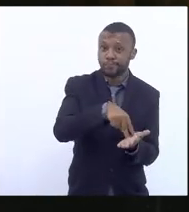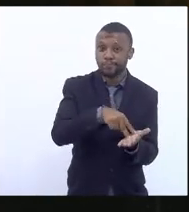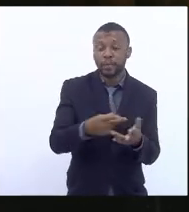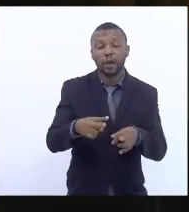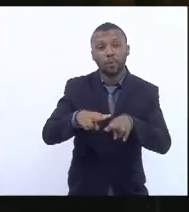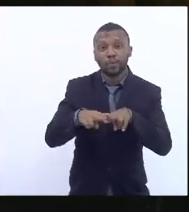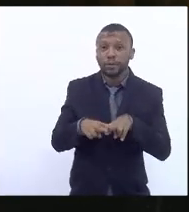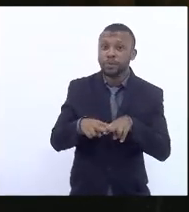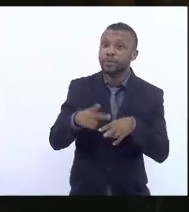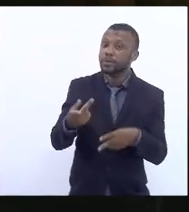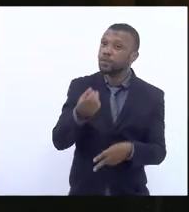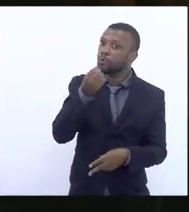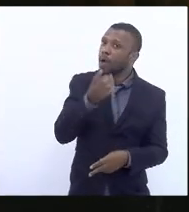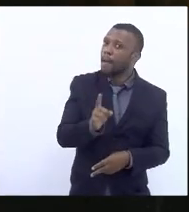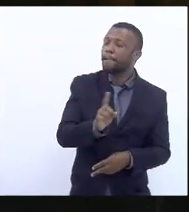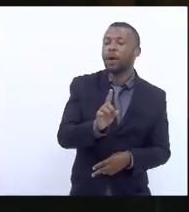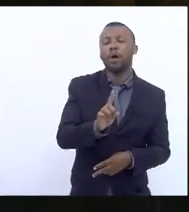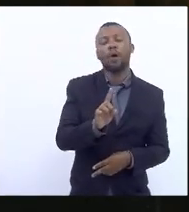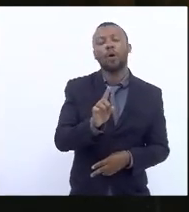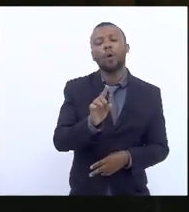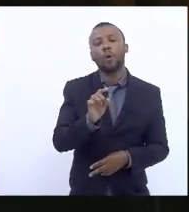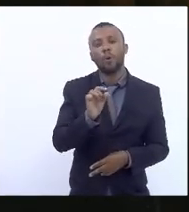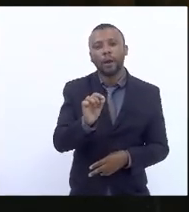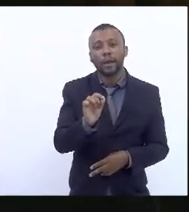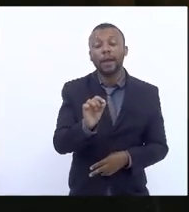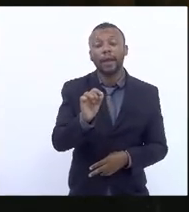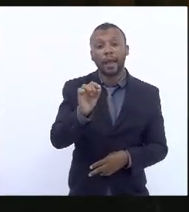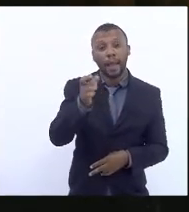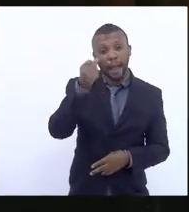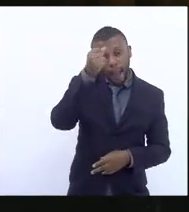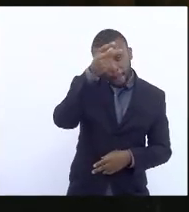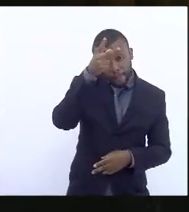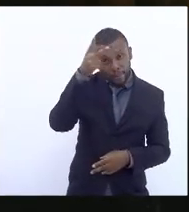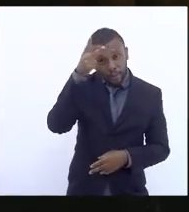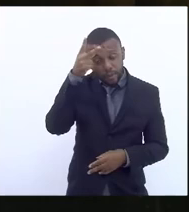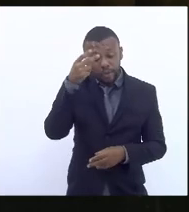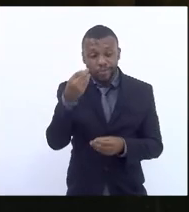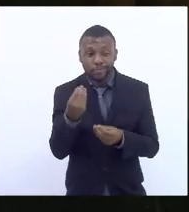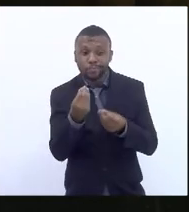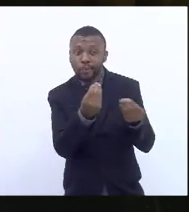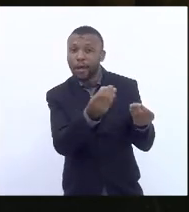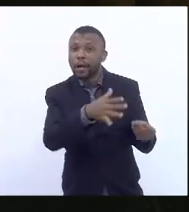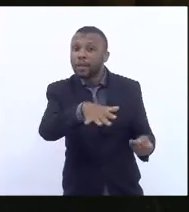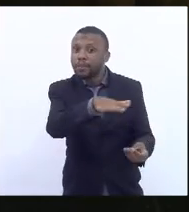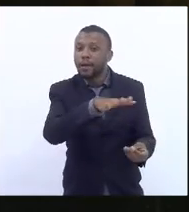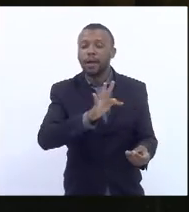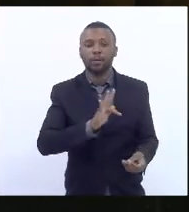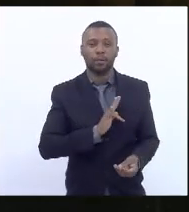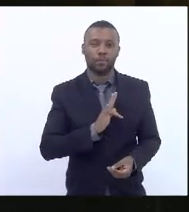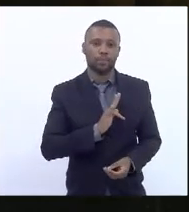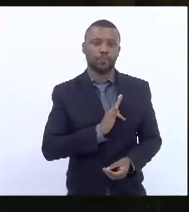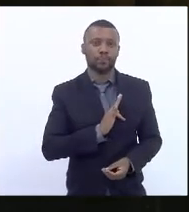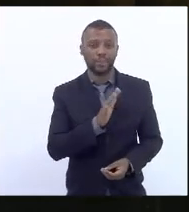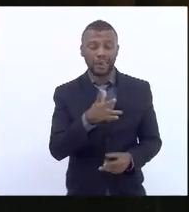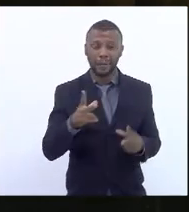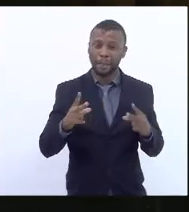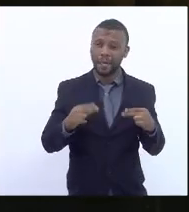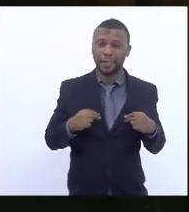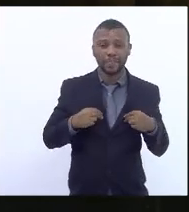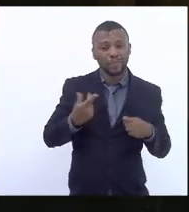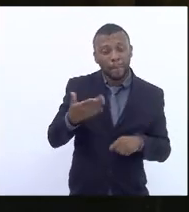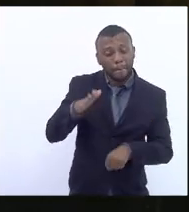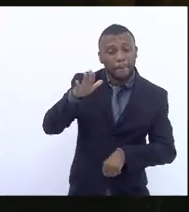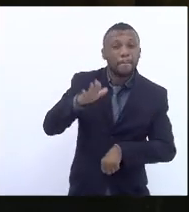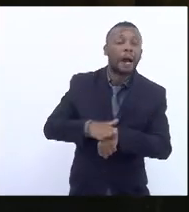agrado a condição que a prefeitura entregou aquele espaço para os policiais. Os policiais merecem muito mais do que